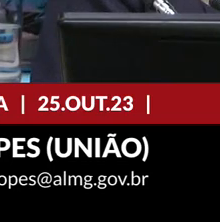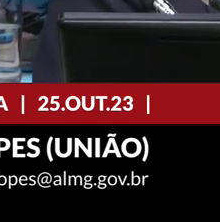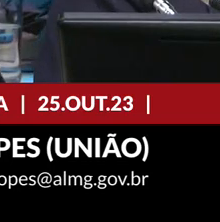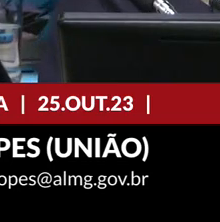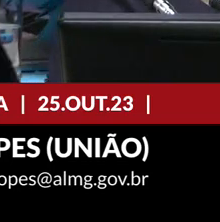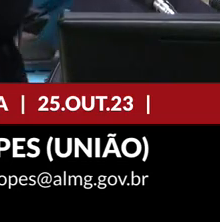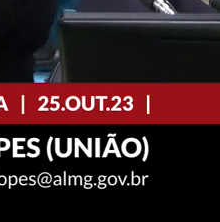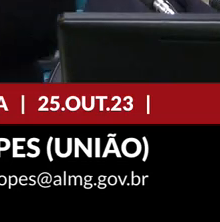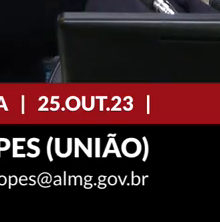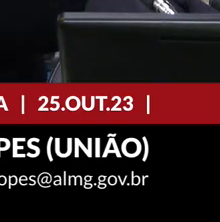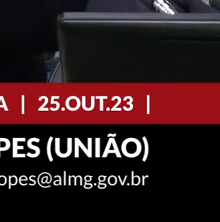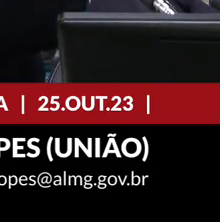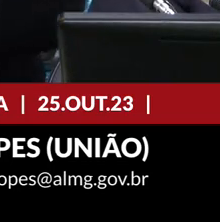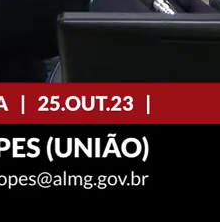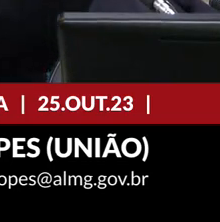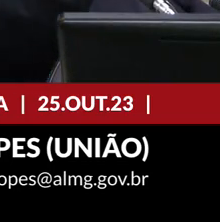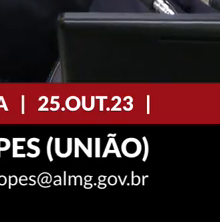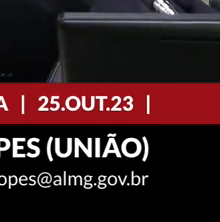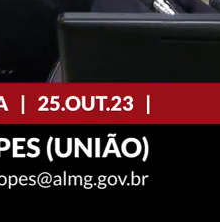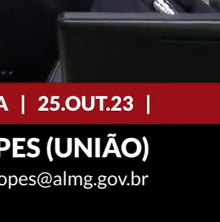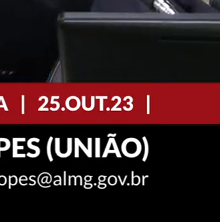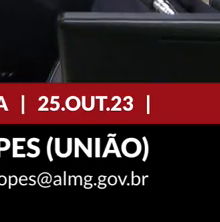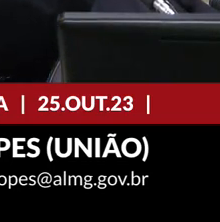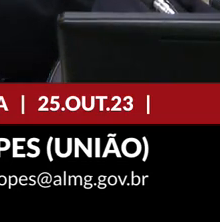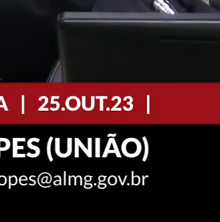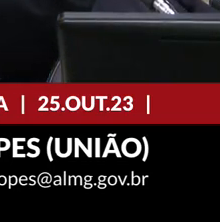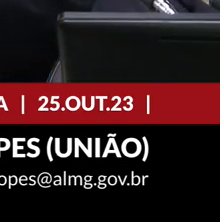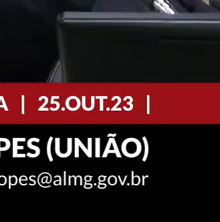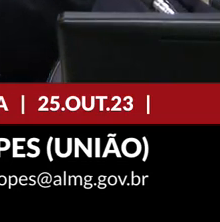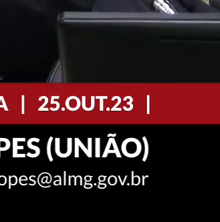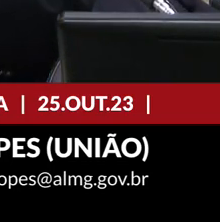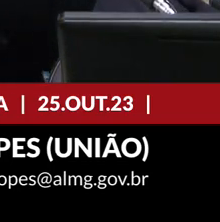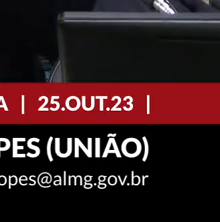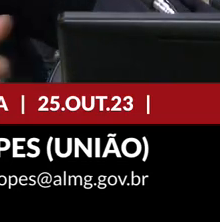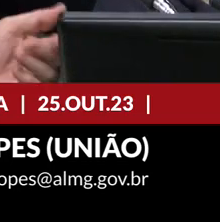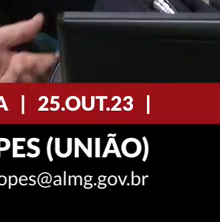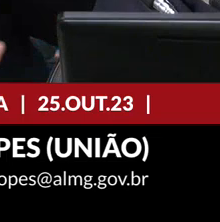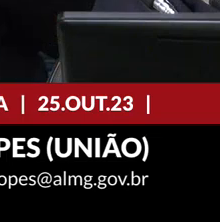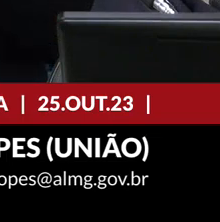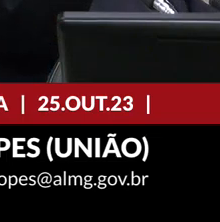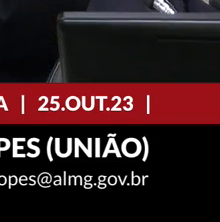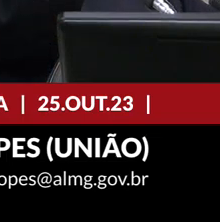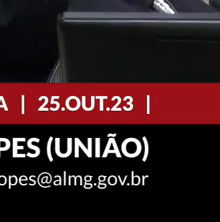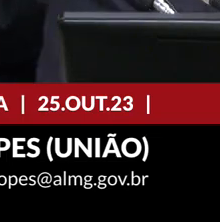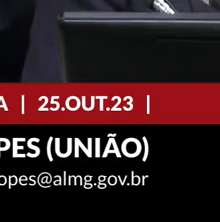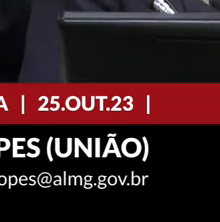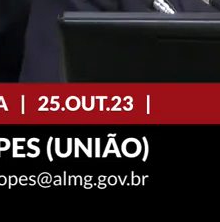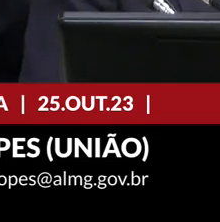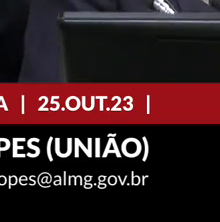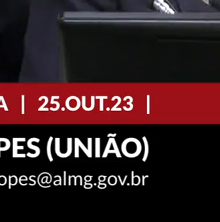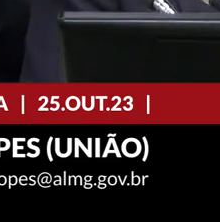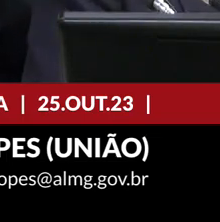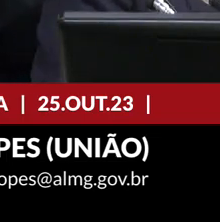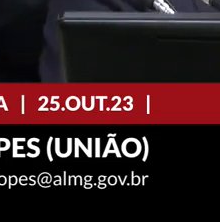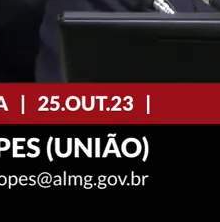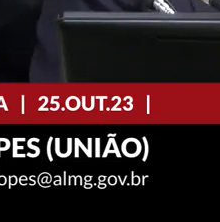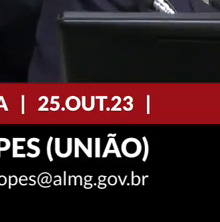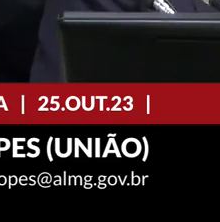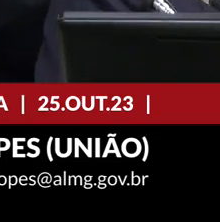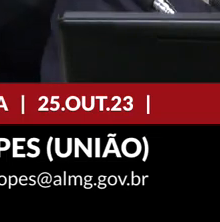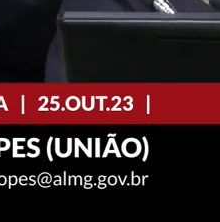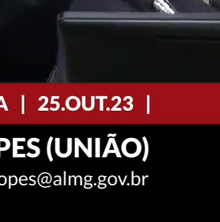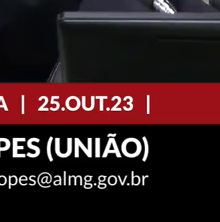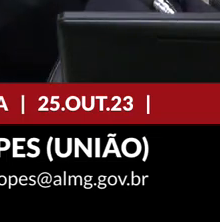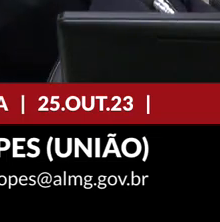discussão que nós fazemos em questão do Idoso nós tivemos a oportunidade até intermediado pelo nosso amigo Vereador preto de